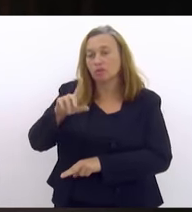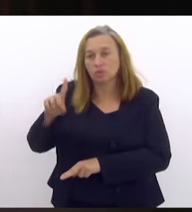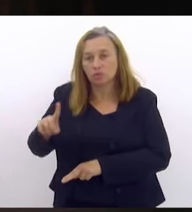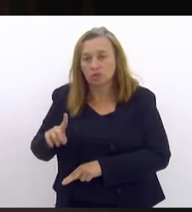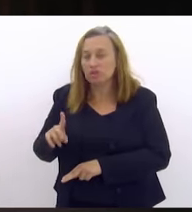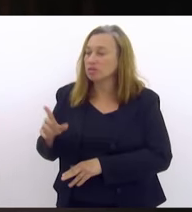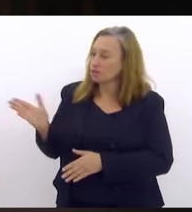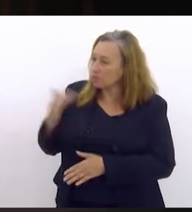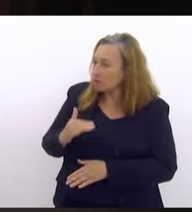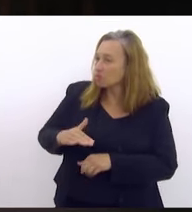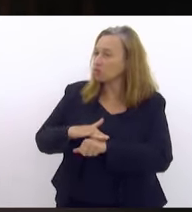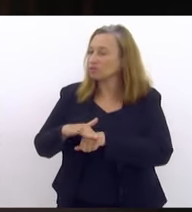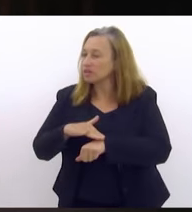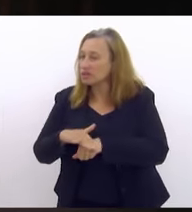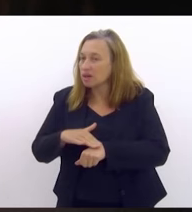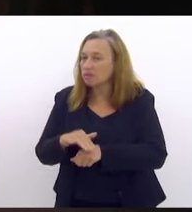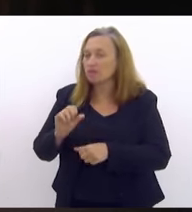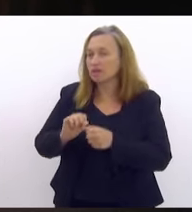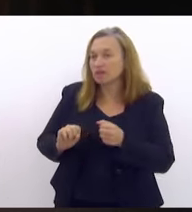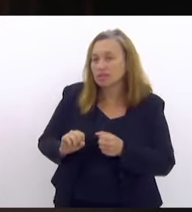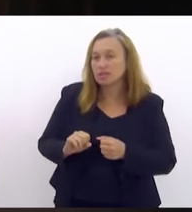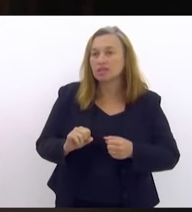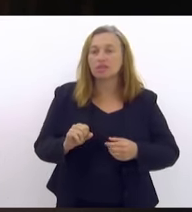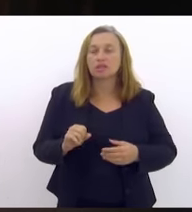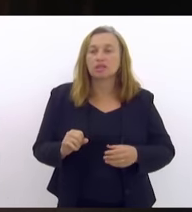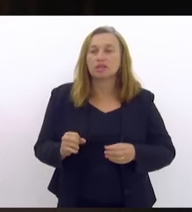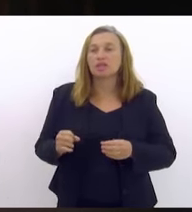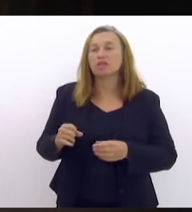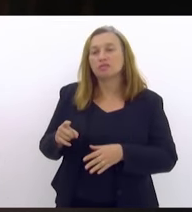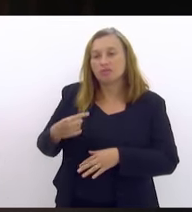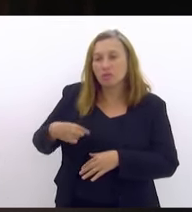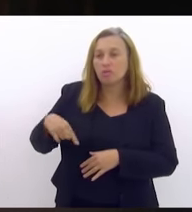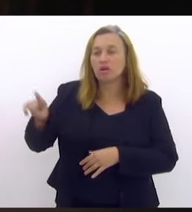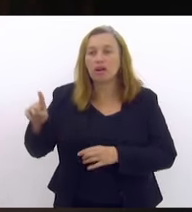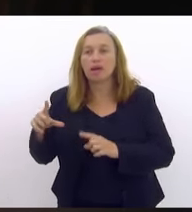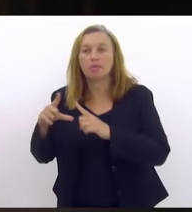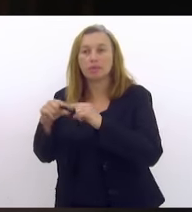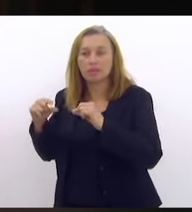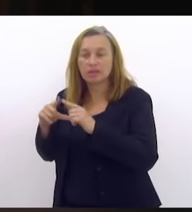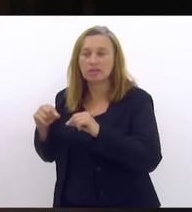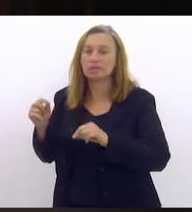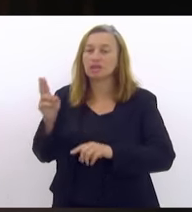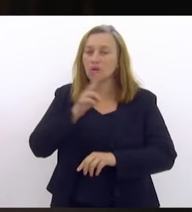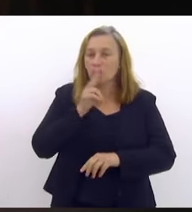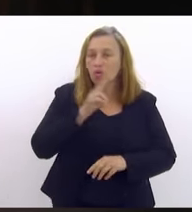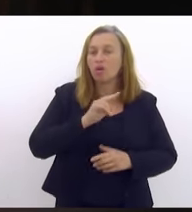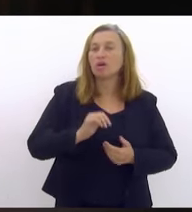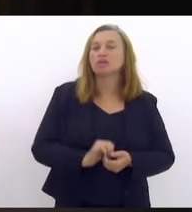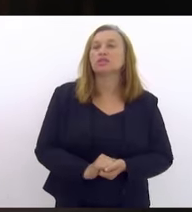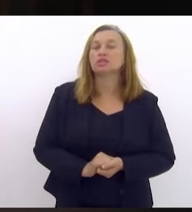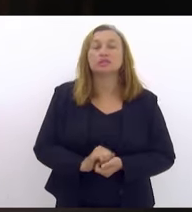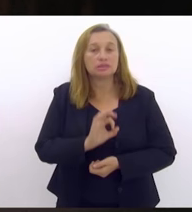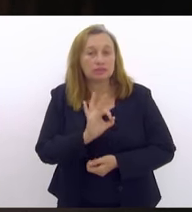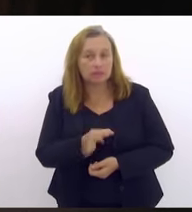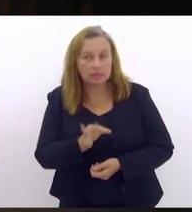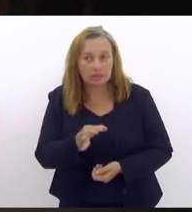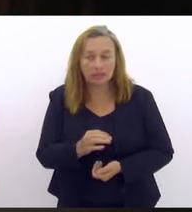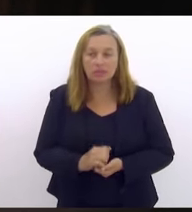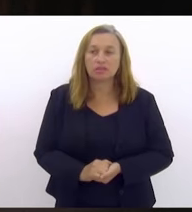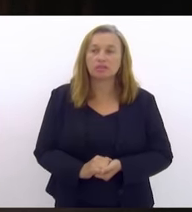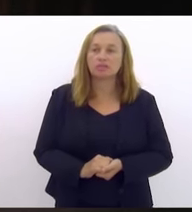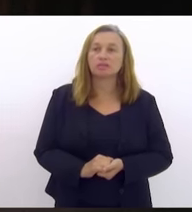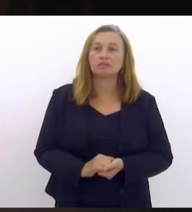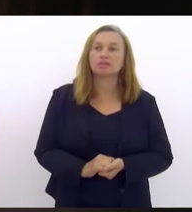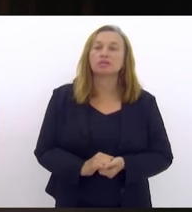vamos fazer. O Luiz vai lá e busca emenda e vamos para Brasília e corre atrás. E, de fato, a gente vai deixar